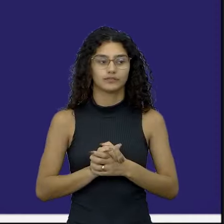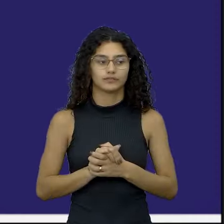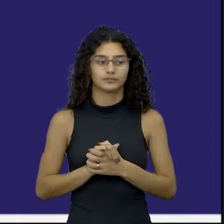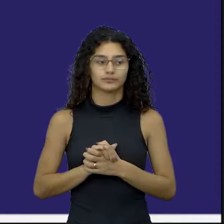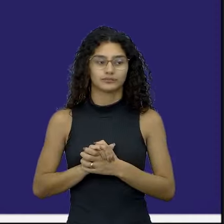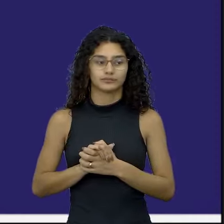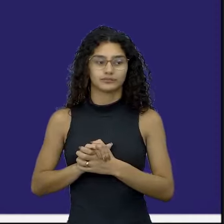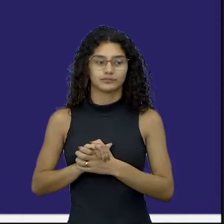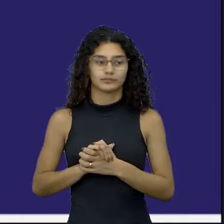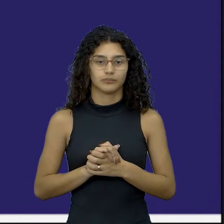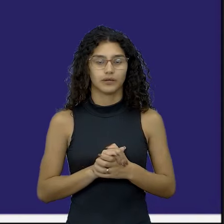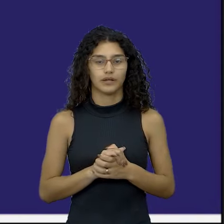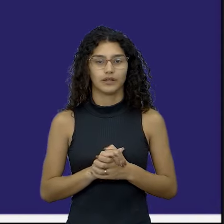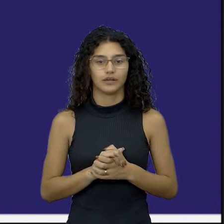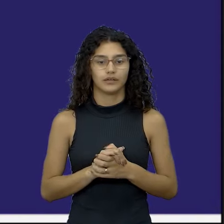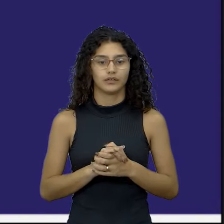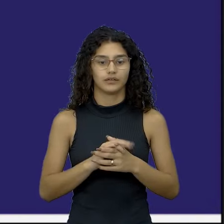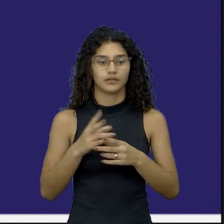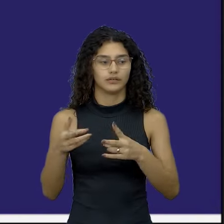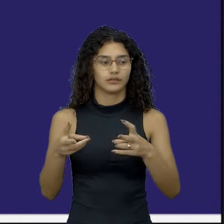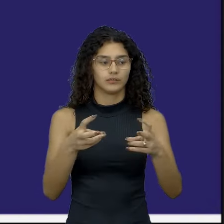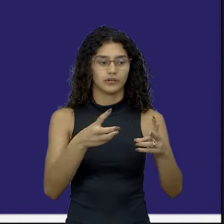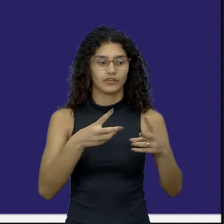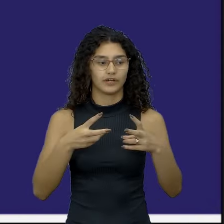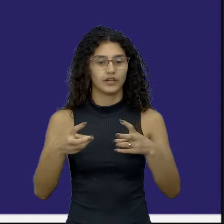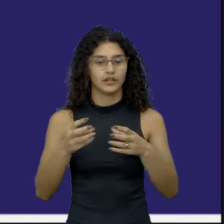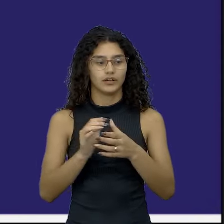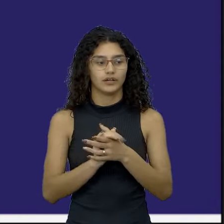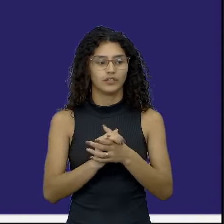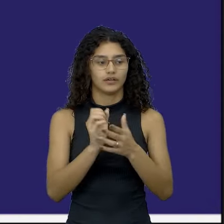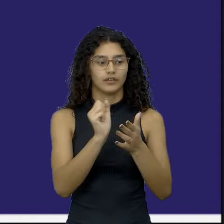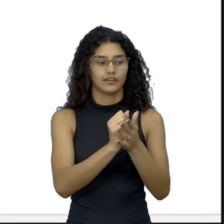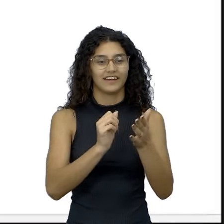ano. E iremos analisar algumas dessas atividades.